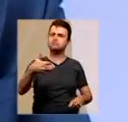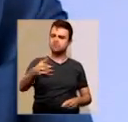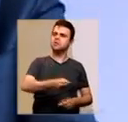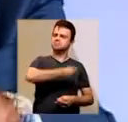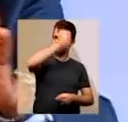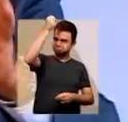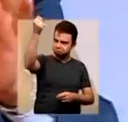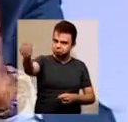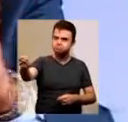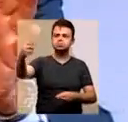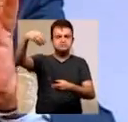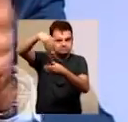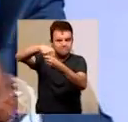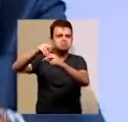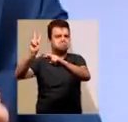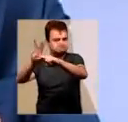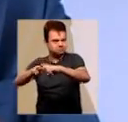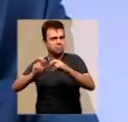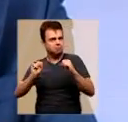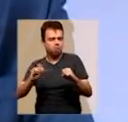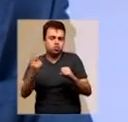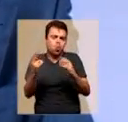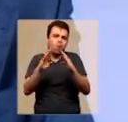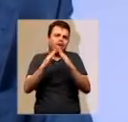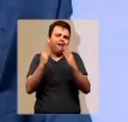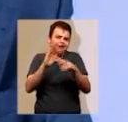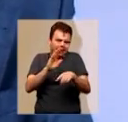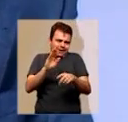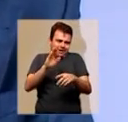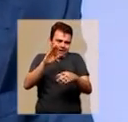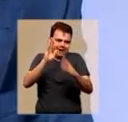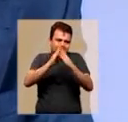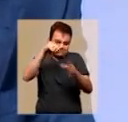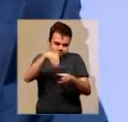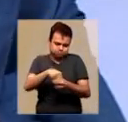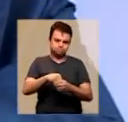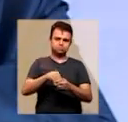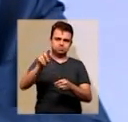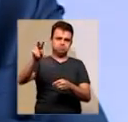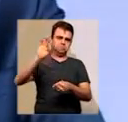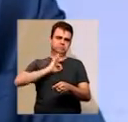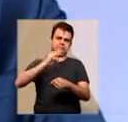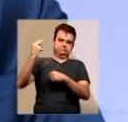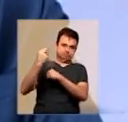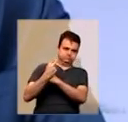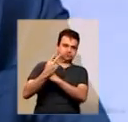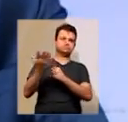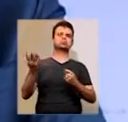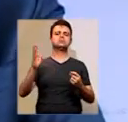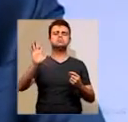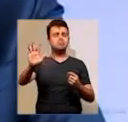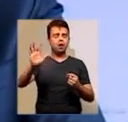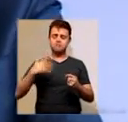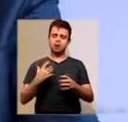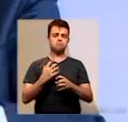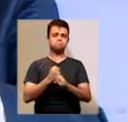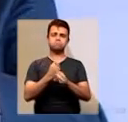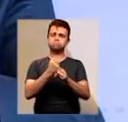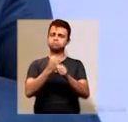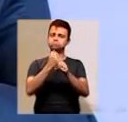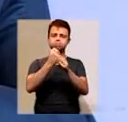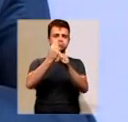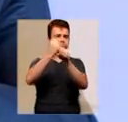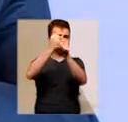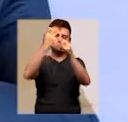condenada a uma pena privativa de liberdade, prisão, também se suspende a carteira dela. As duas sanções são cumulativas.